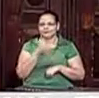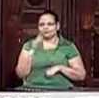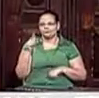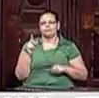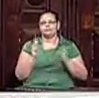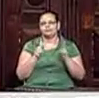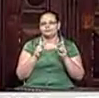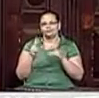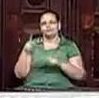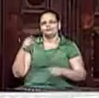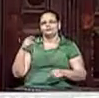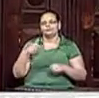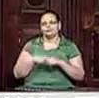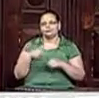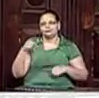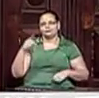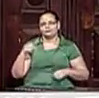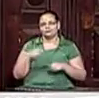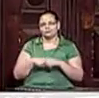petróleo,